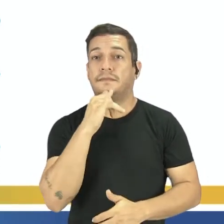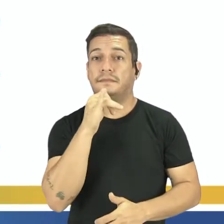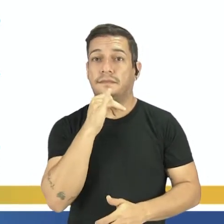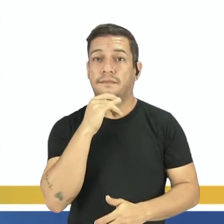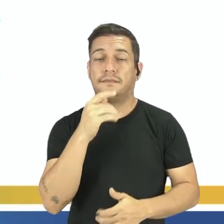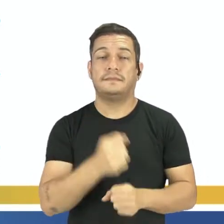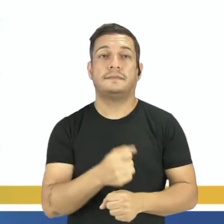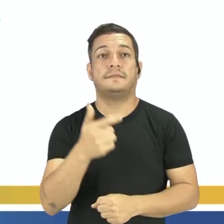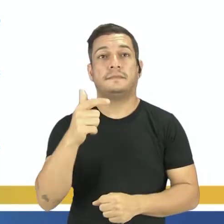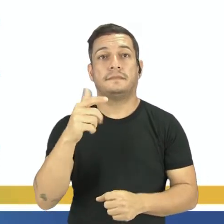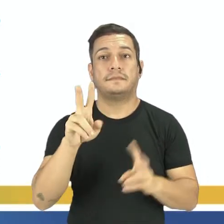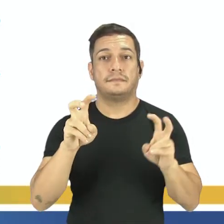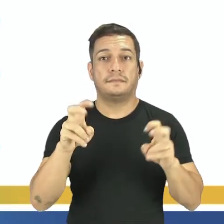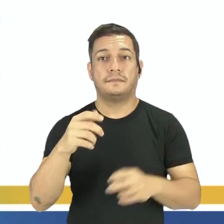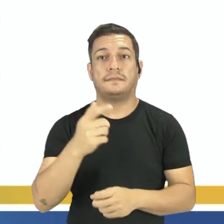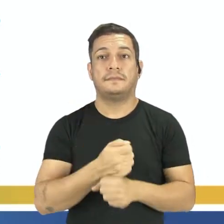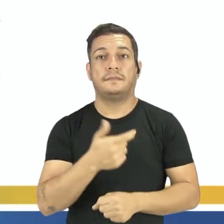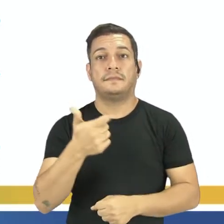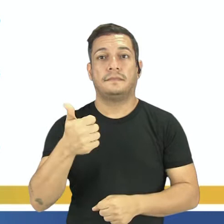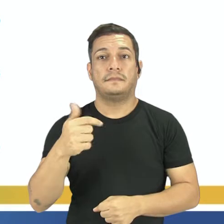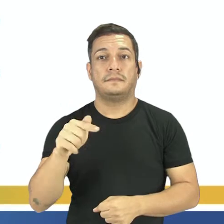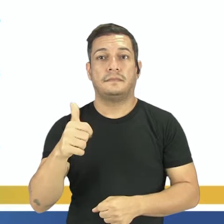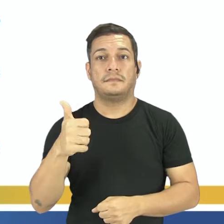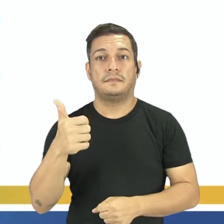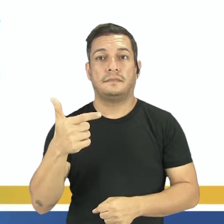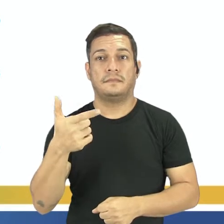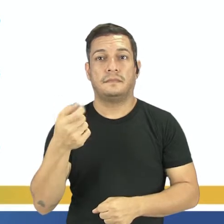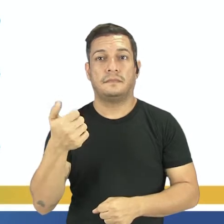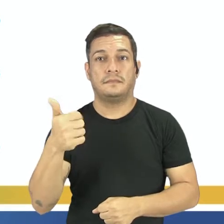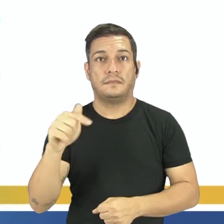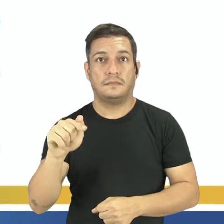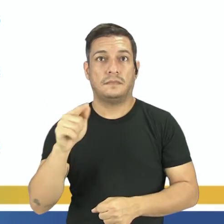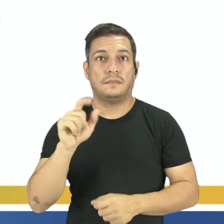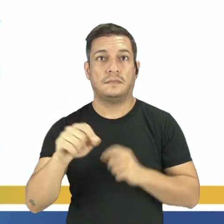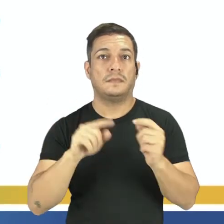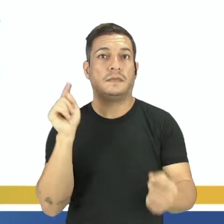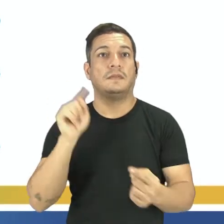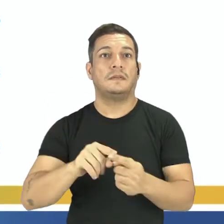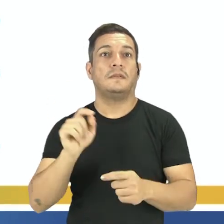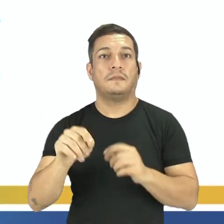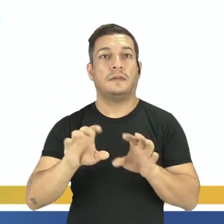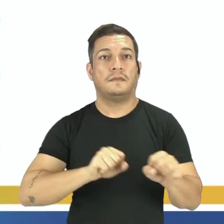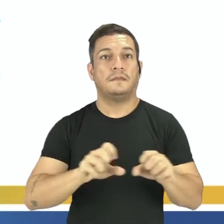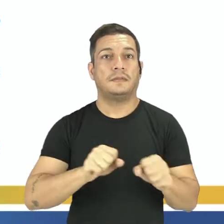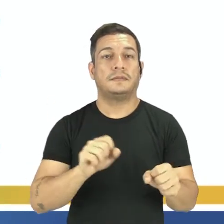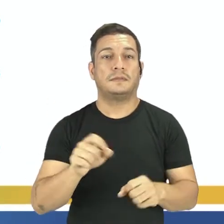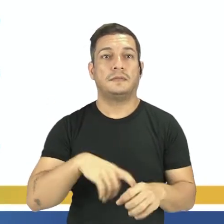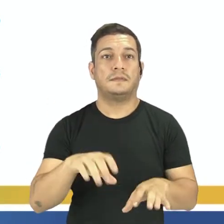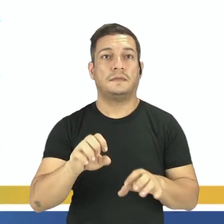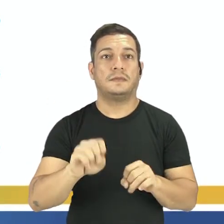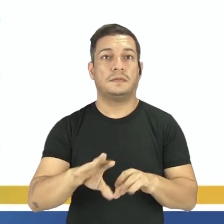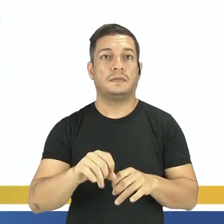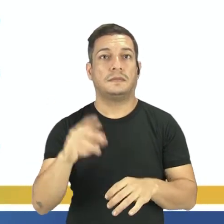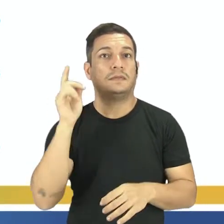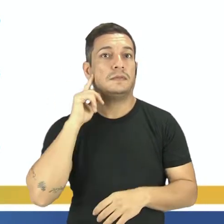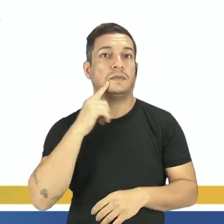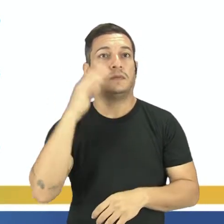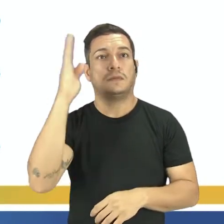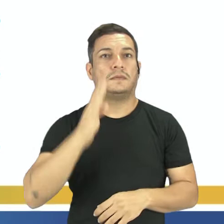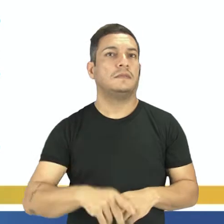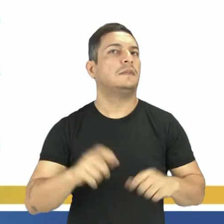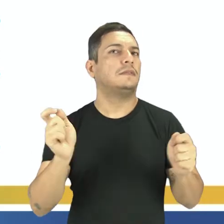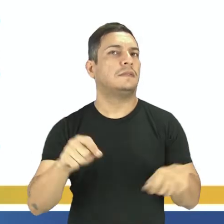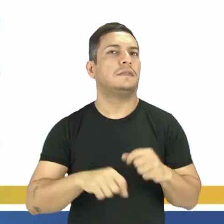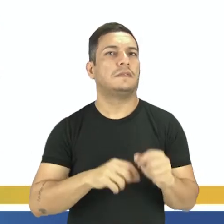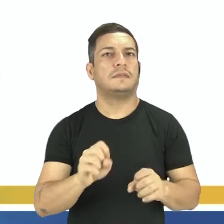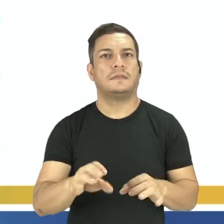tema de 2017, né, ó, desafios para a formação educacional de surdos no Brasil. Então você também pode usar essa mesma técnica, né? É possível